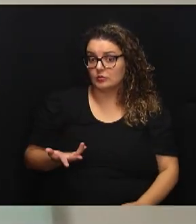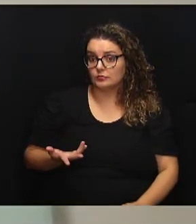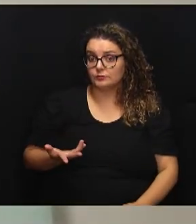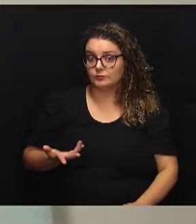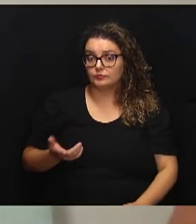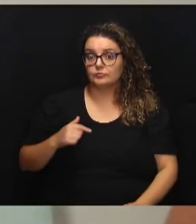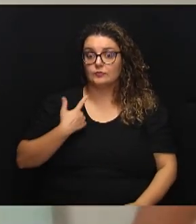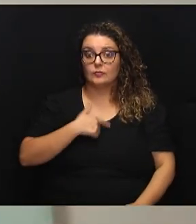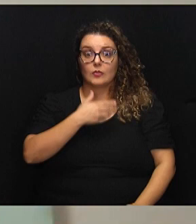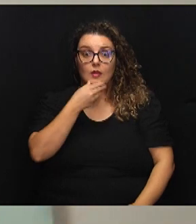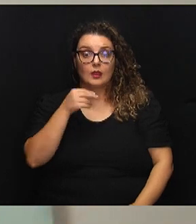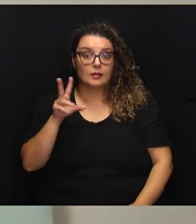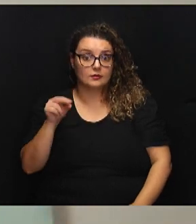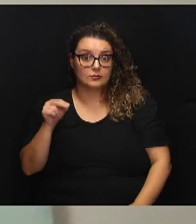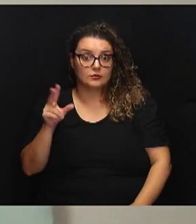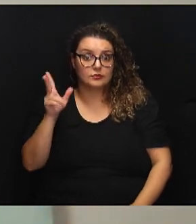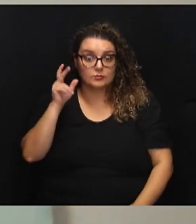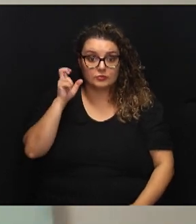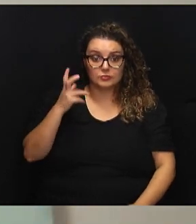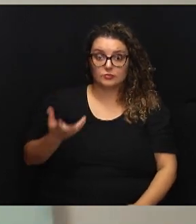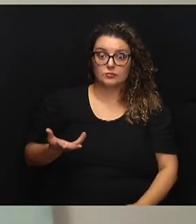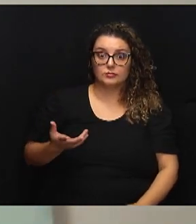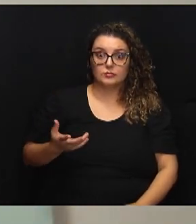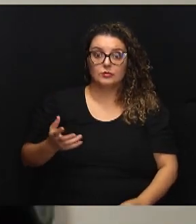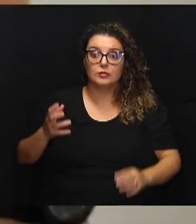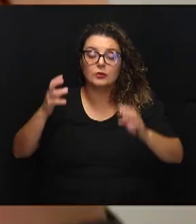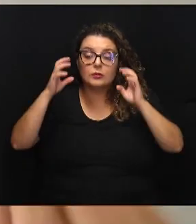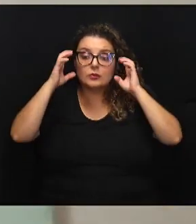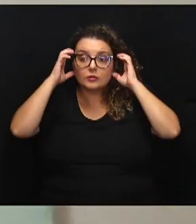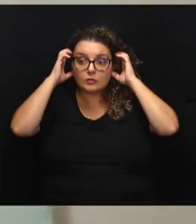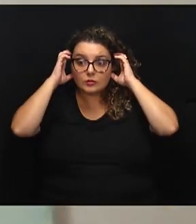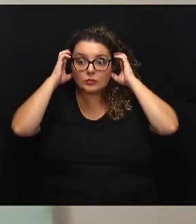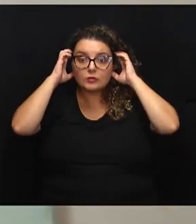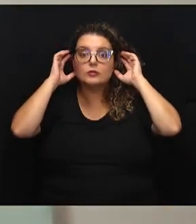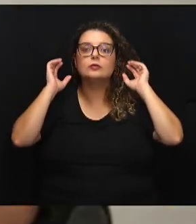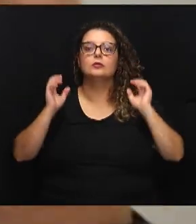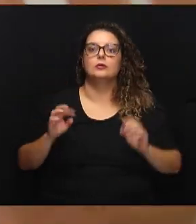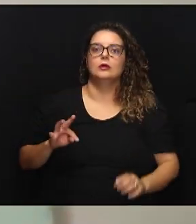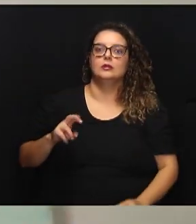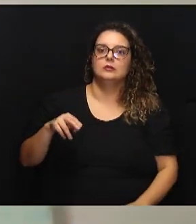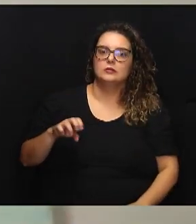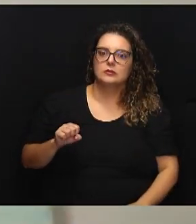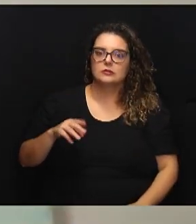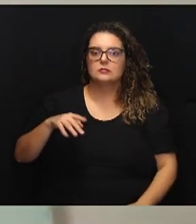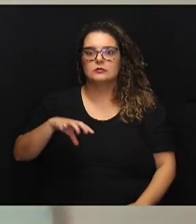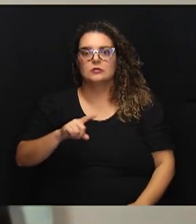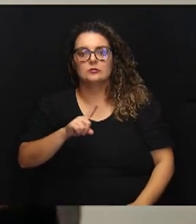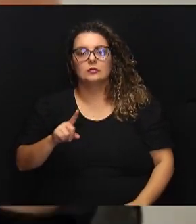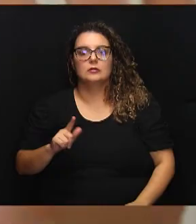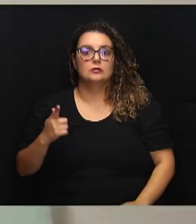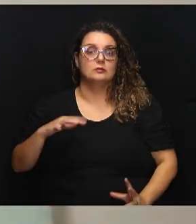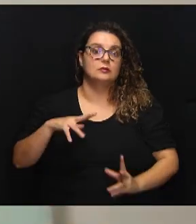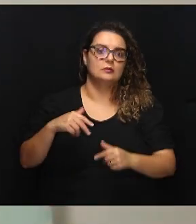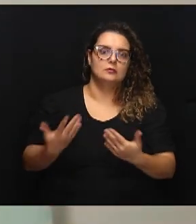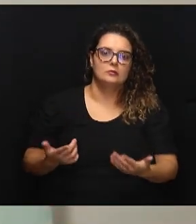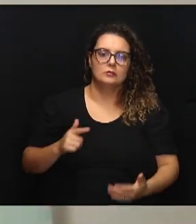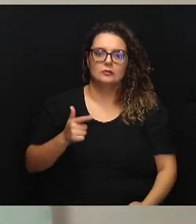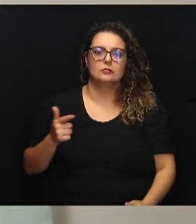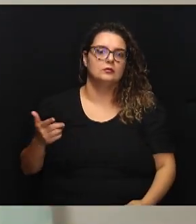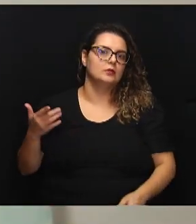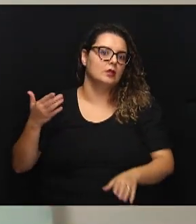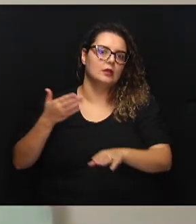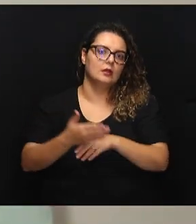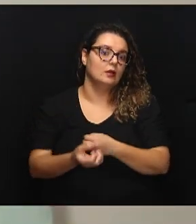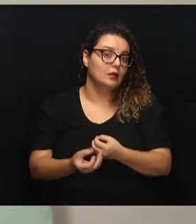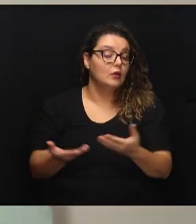nossos avós de repente escutavam no rádio, as transmissões não eram tão globalizadas, a gente não tinha acesso a outras informações, hoje